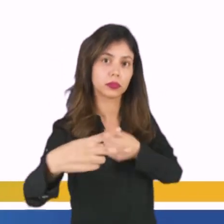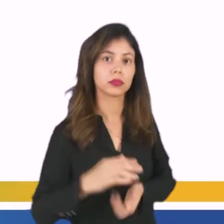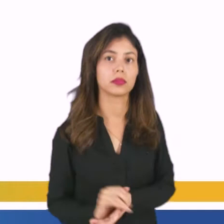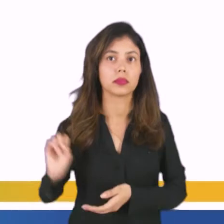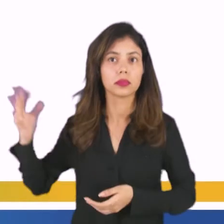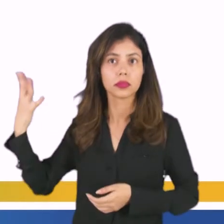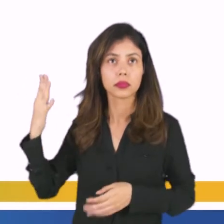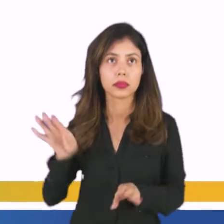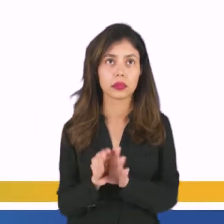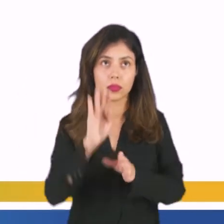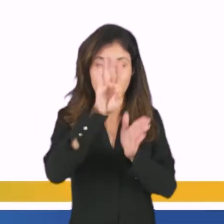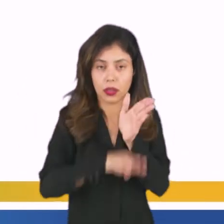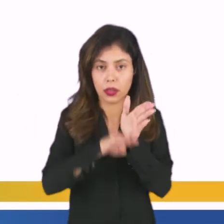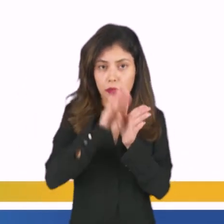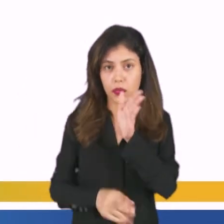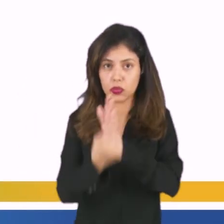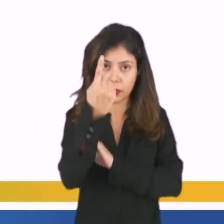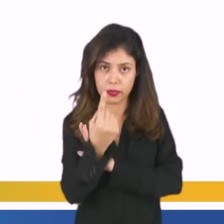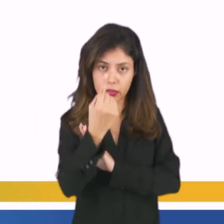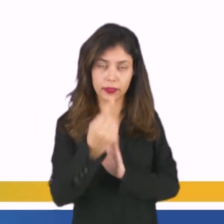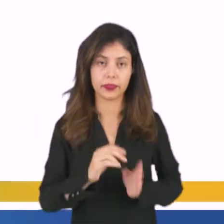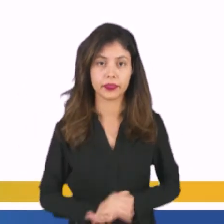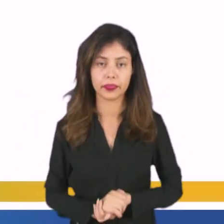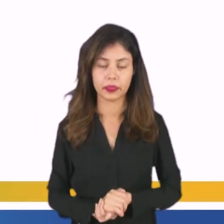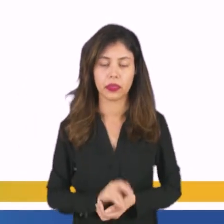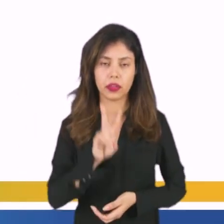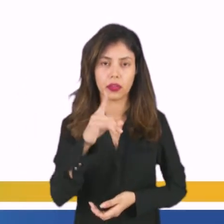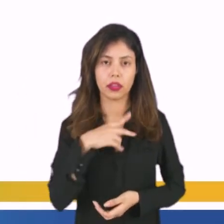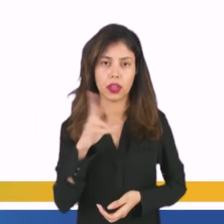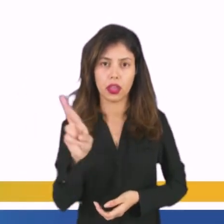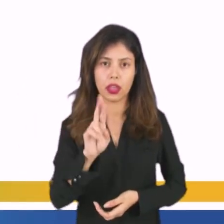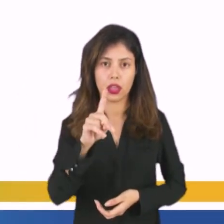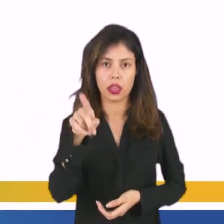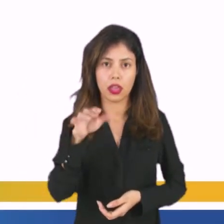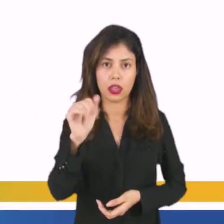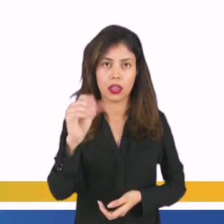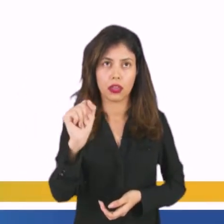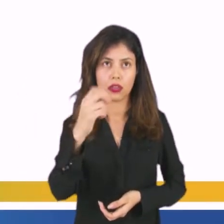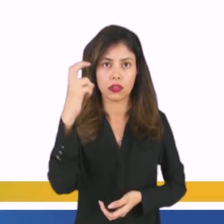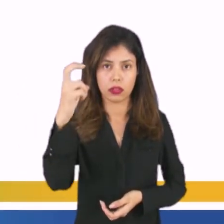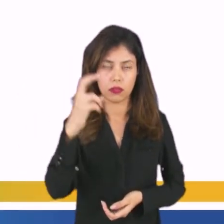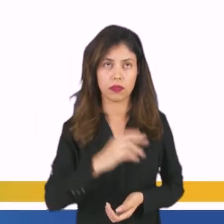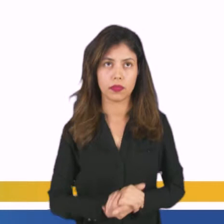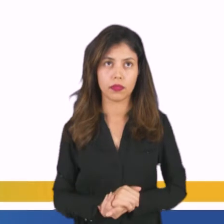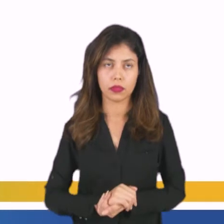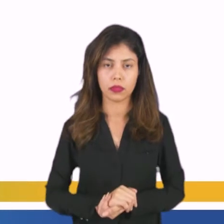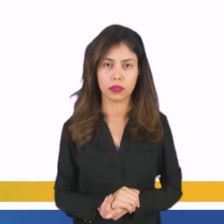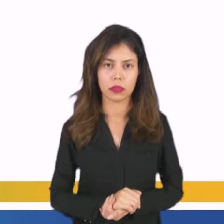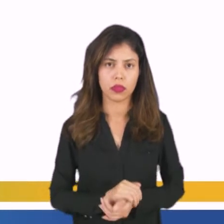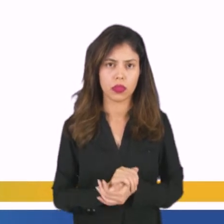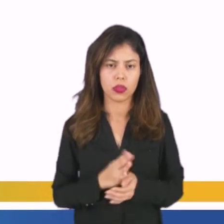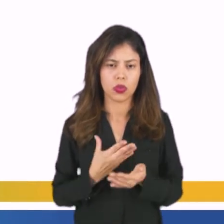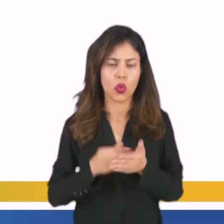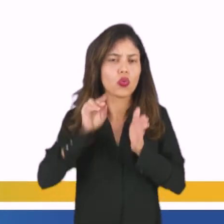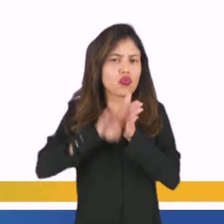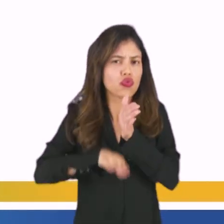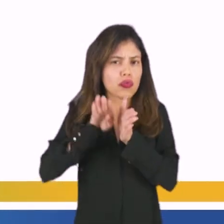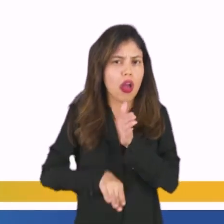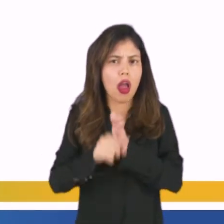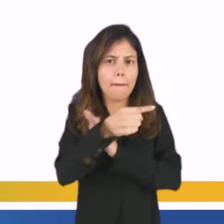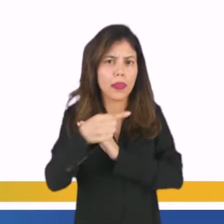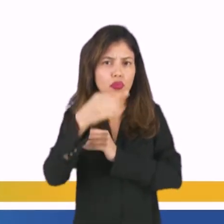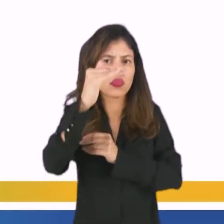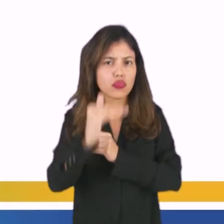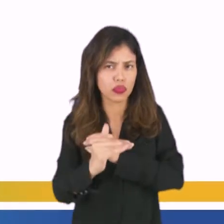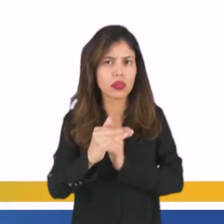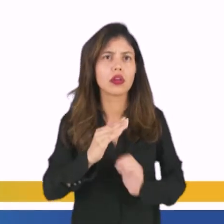Peguei o segundo termo e subtraí do primeiro termo. E aí nós temos a razão igual a 5. Substituindo